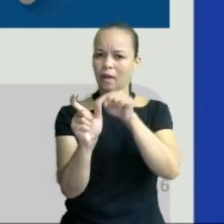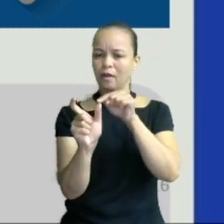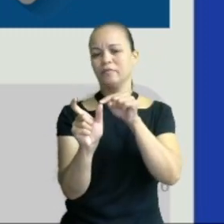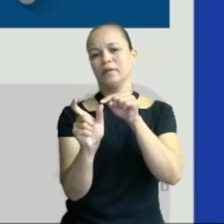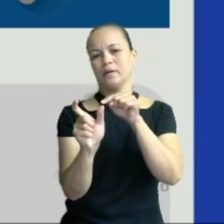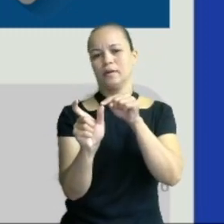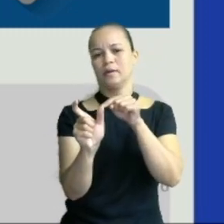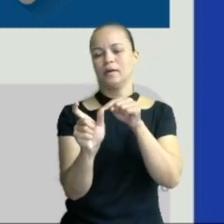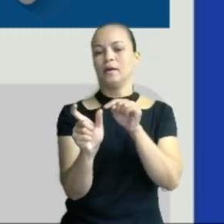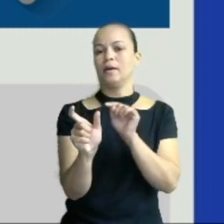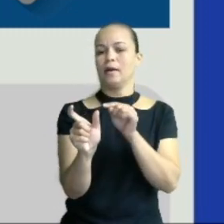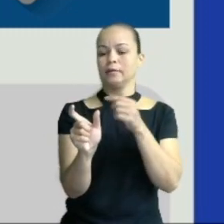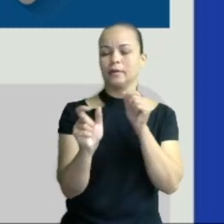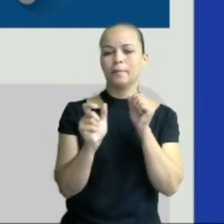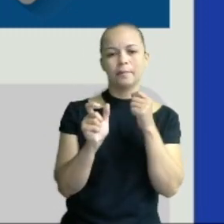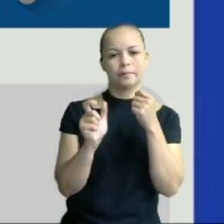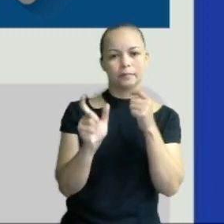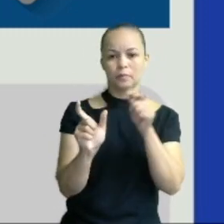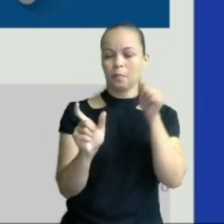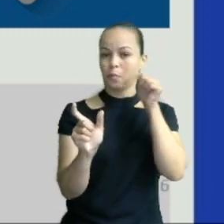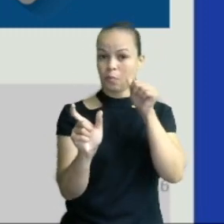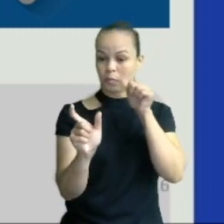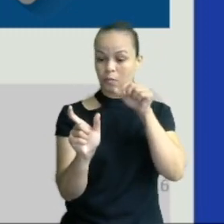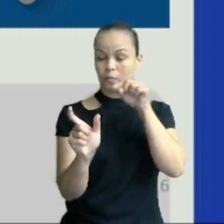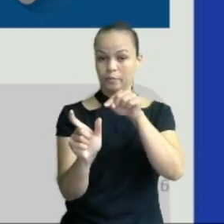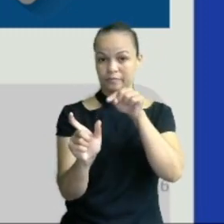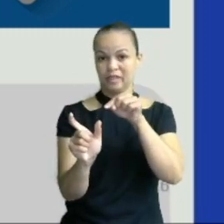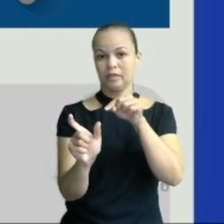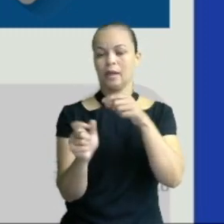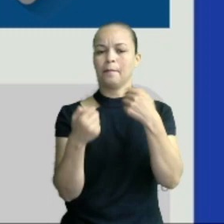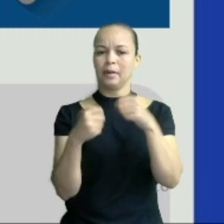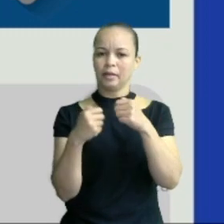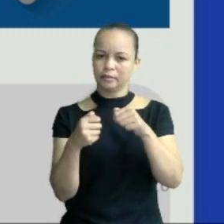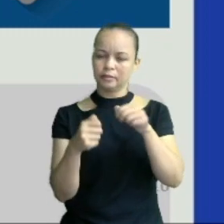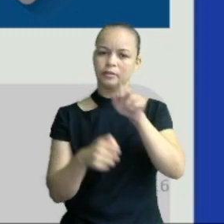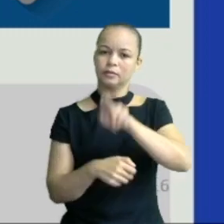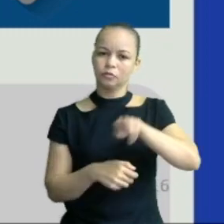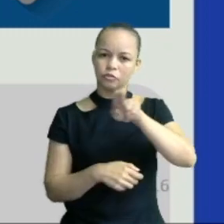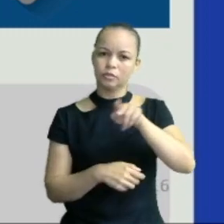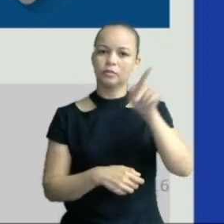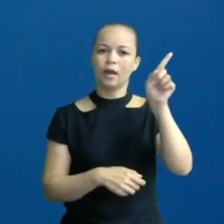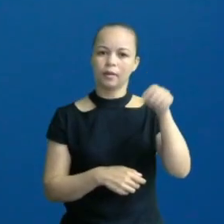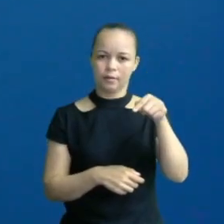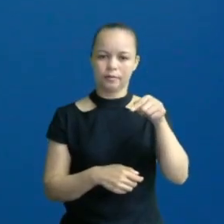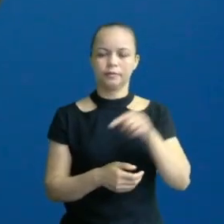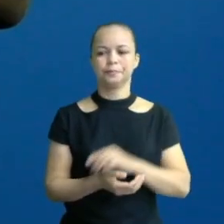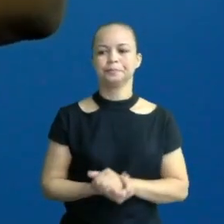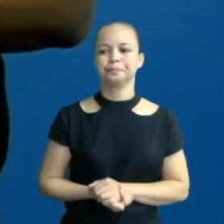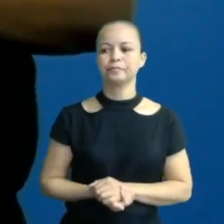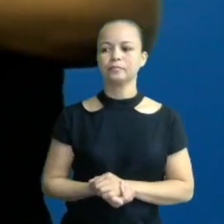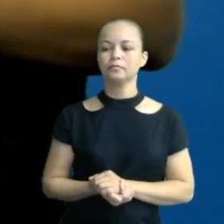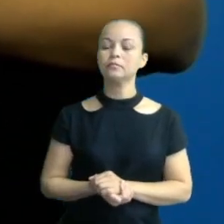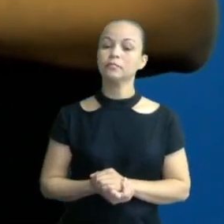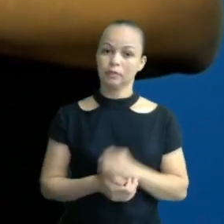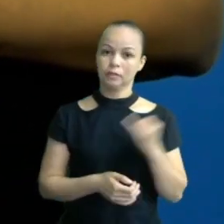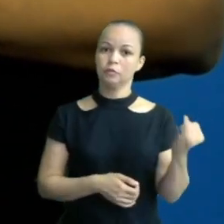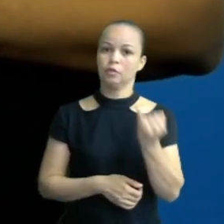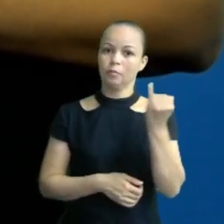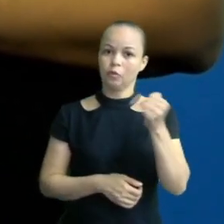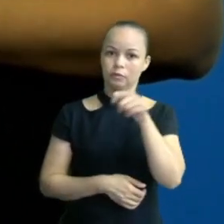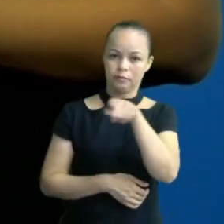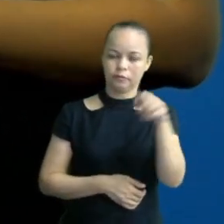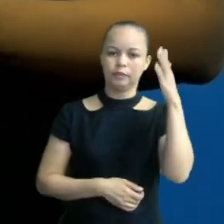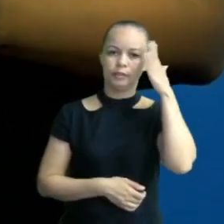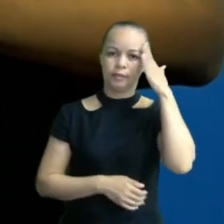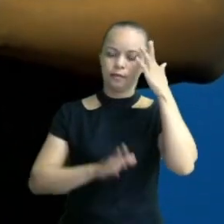implícita lá, a gente tem de utilizar crase, tá bom, gente? Volta para mim. É muito importante você entender